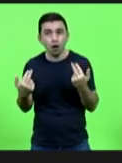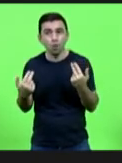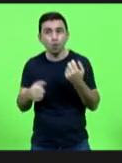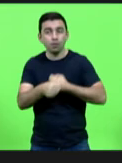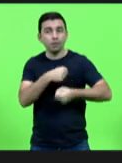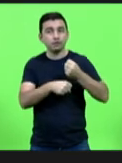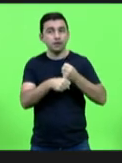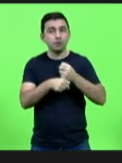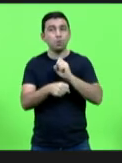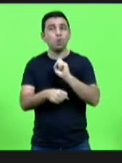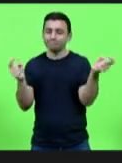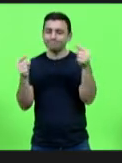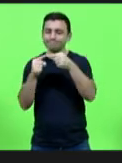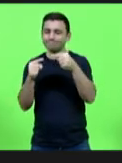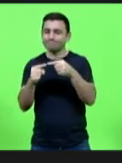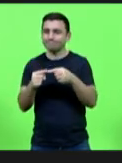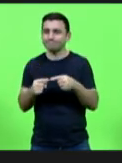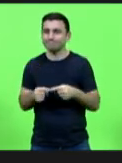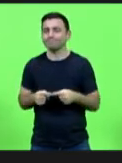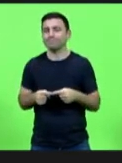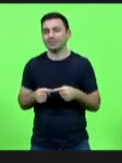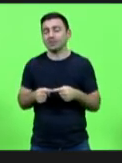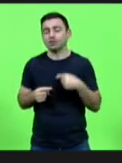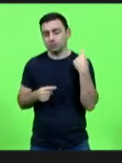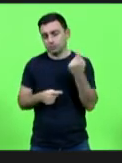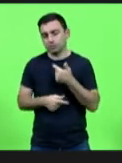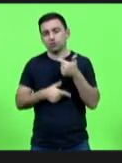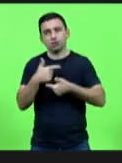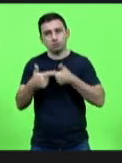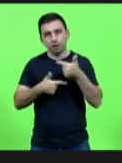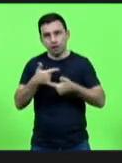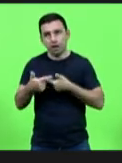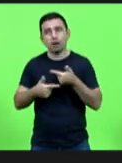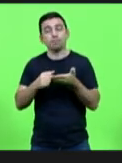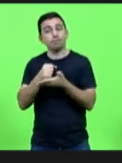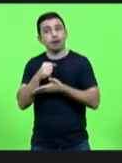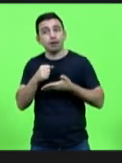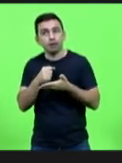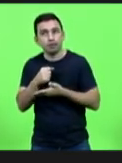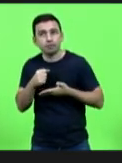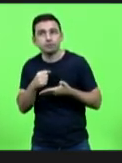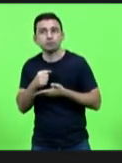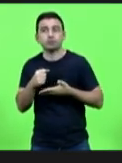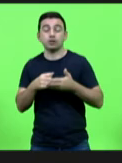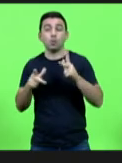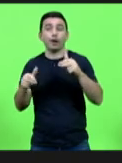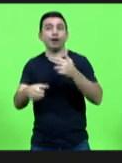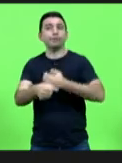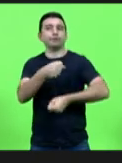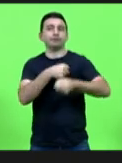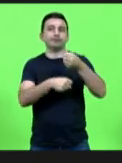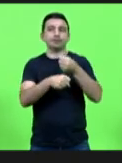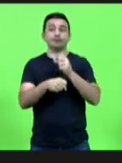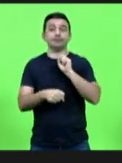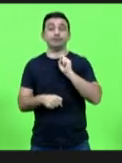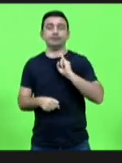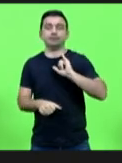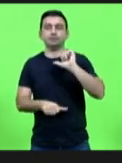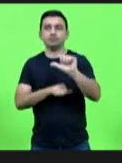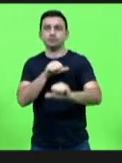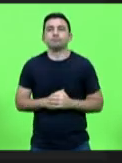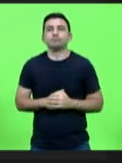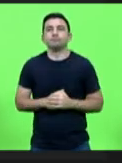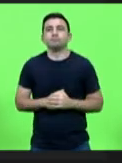se pode ser modificado alguma coisa. Estamos trabalhando com base no ano passado, mas se vier alguma modificação também vai ter que